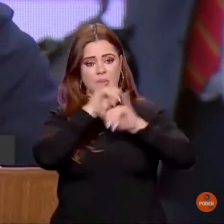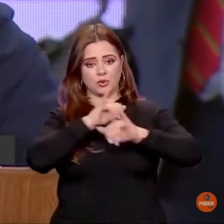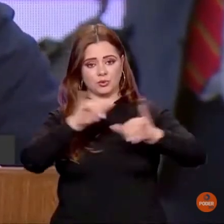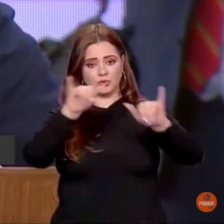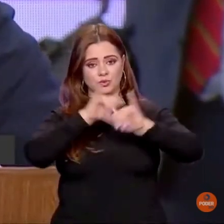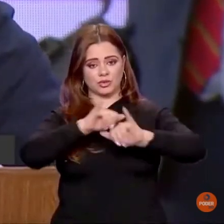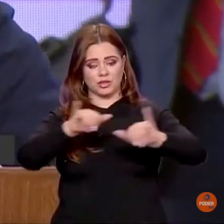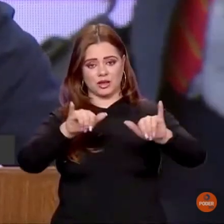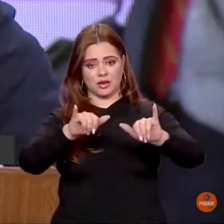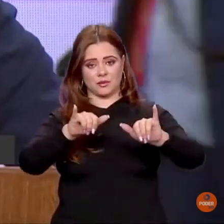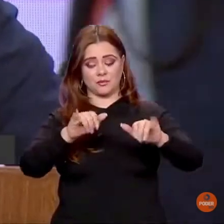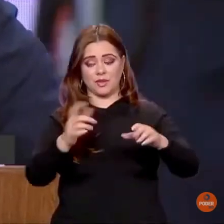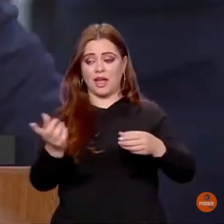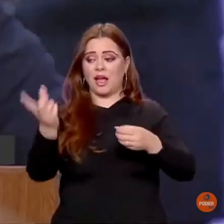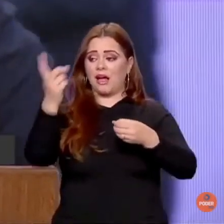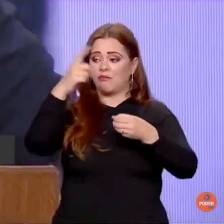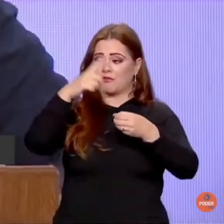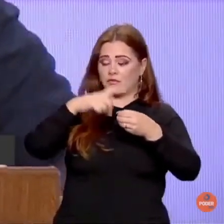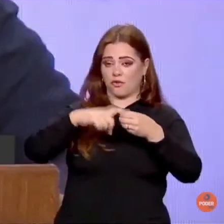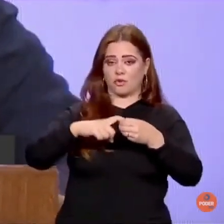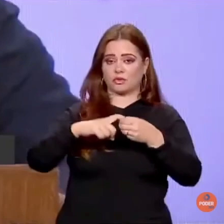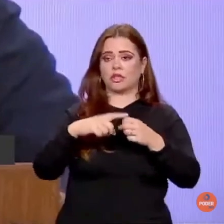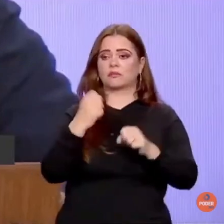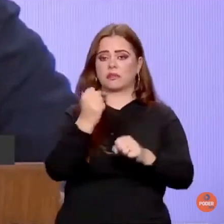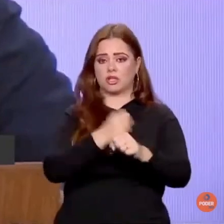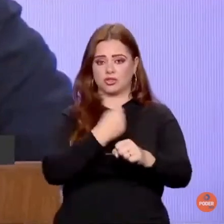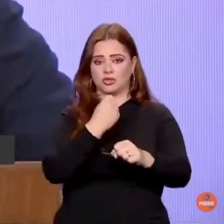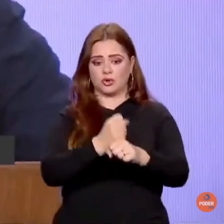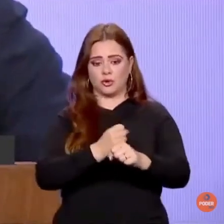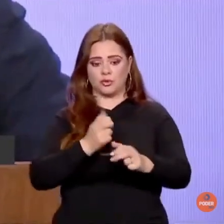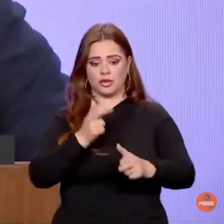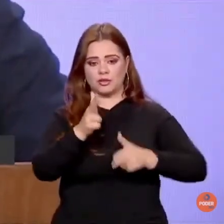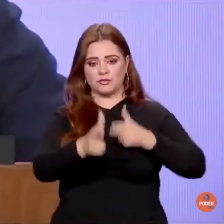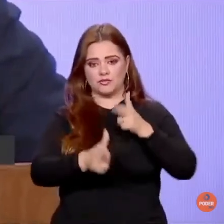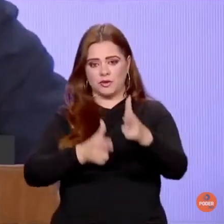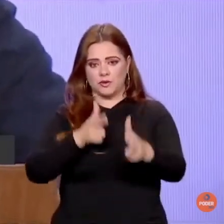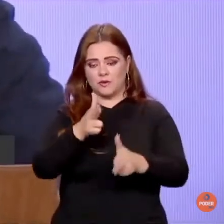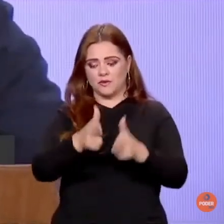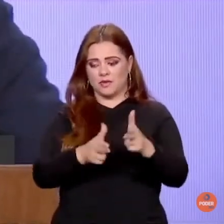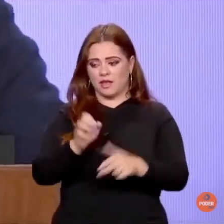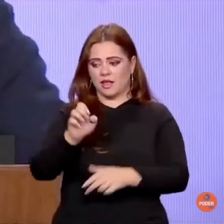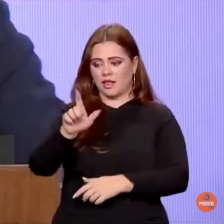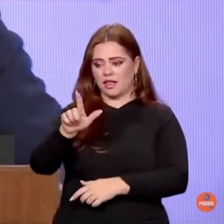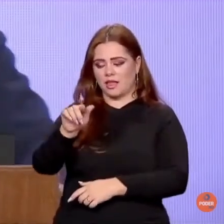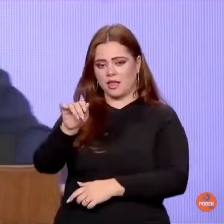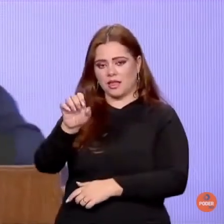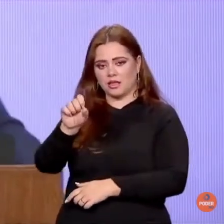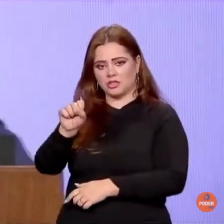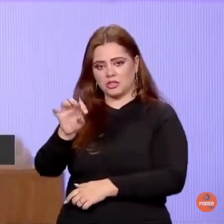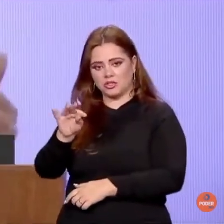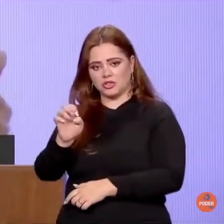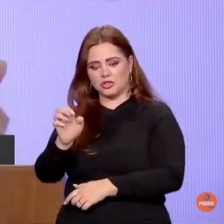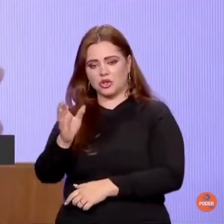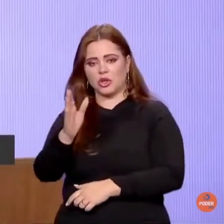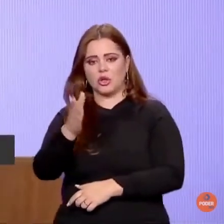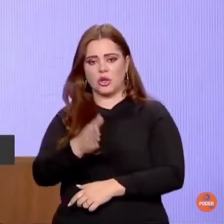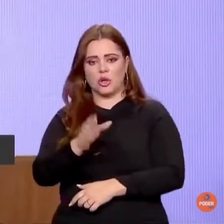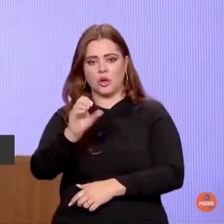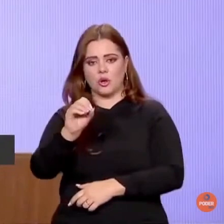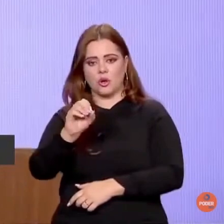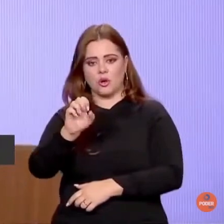anunciar a retomada da ferrovia leste-oeste da Bahia. E